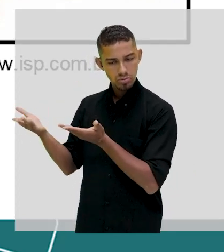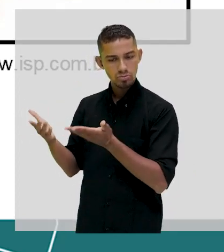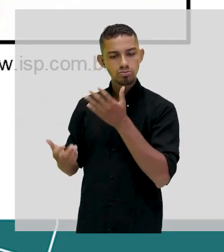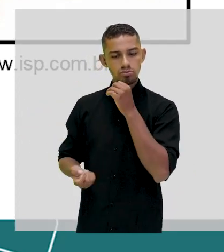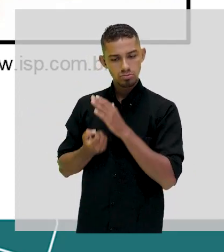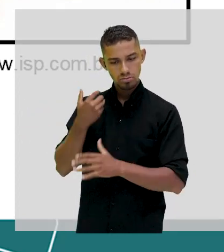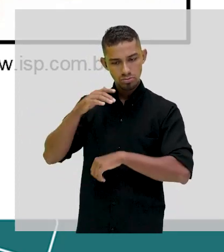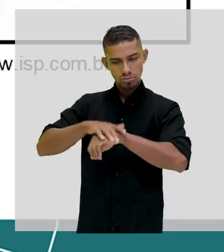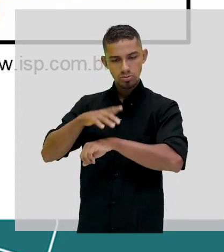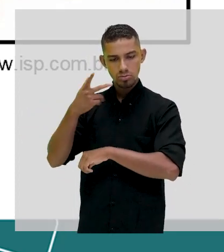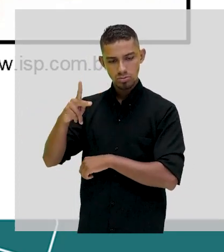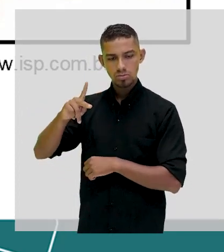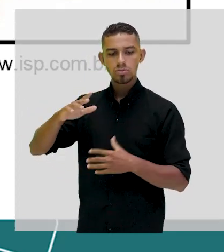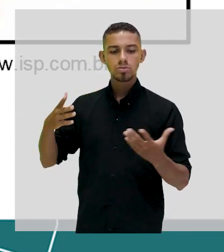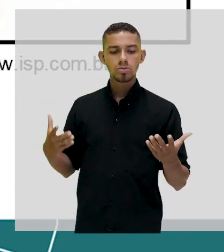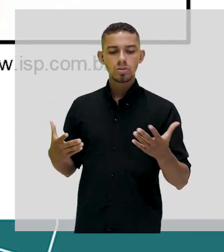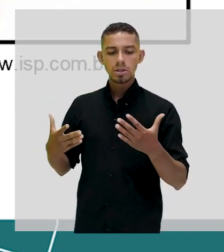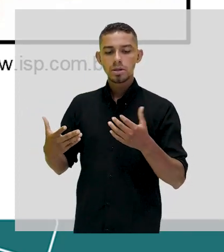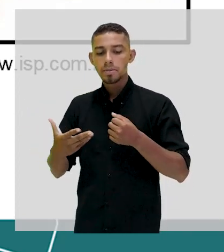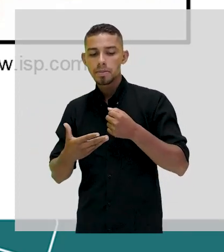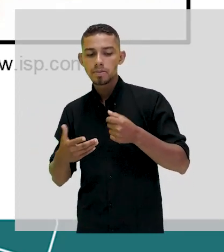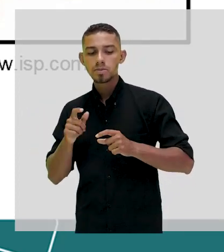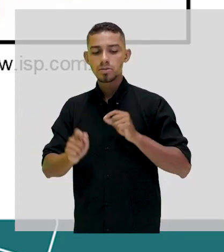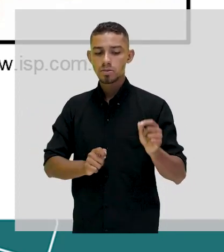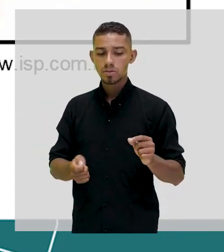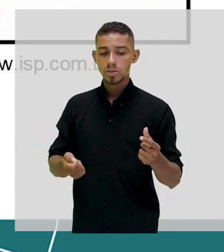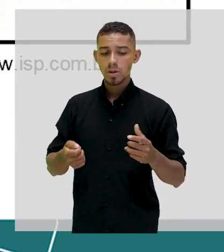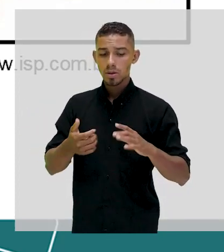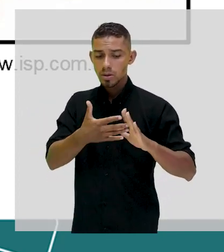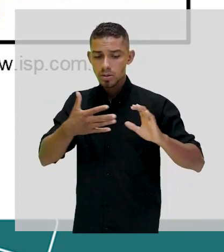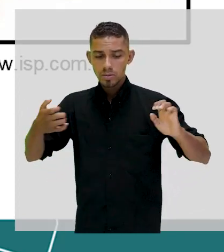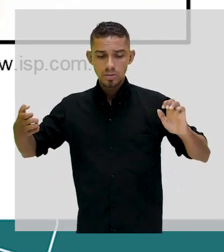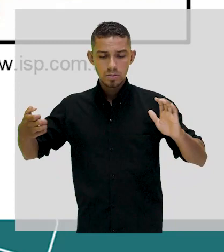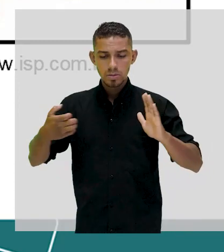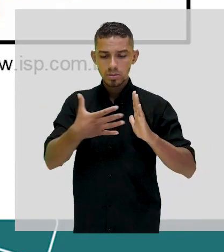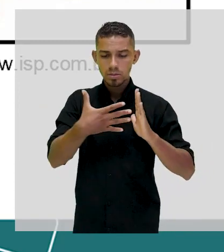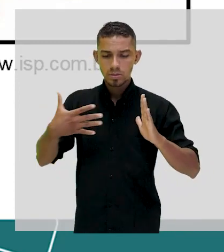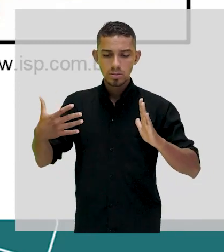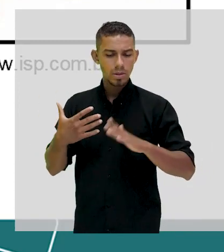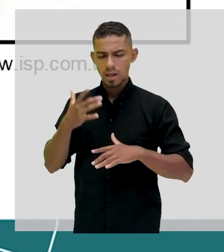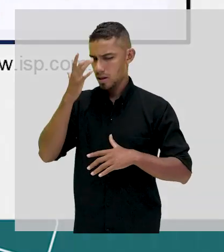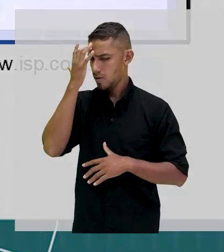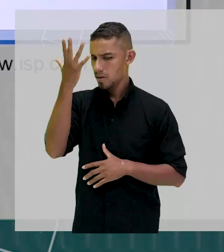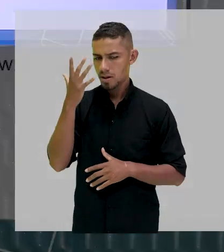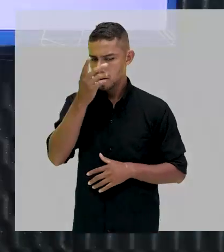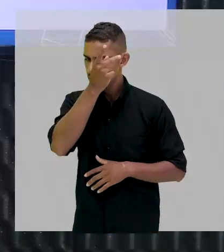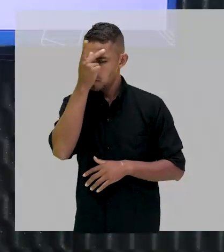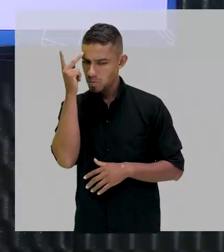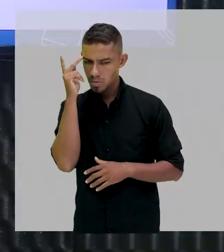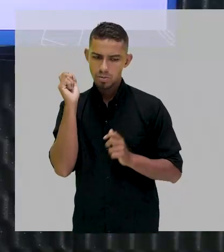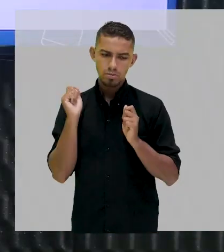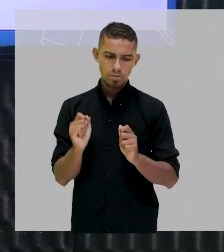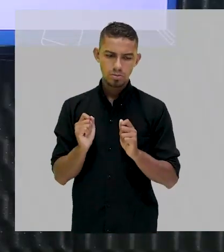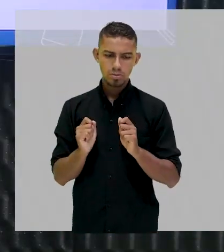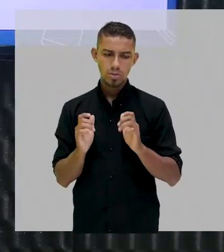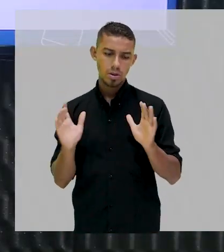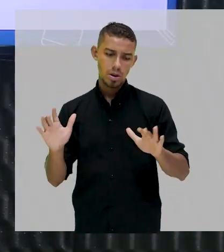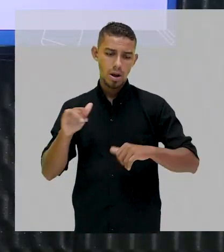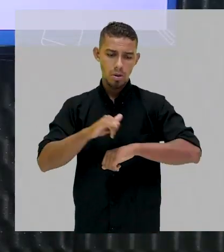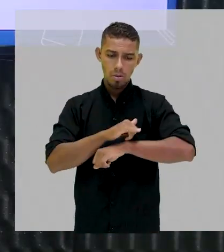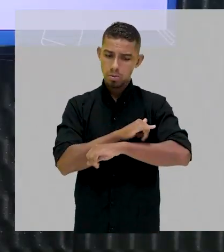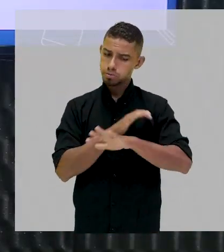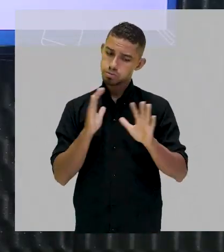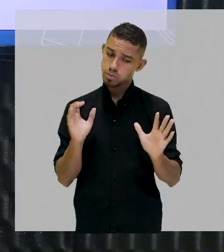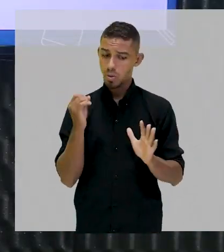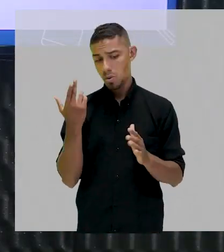Joseph Pilates, que se baseiam em molas e podem tanto facilitar movimentos de pessoas com limitações